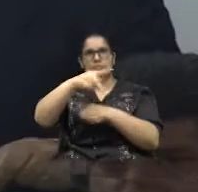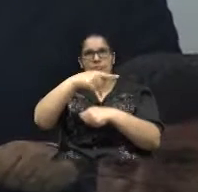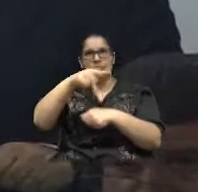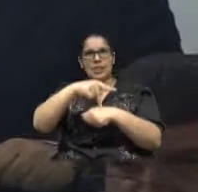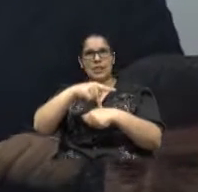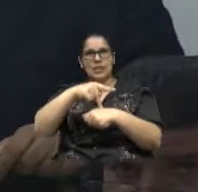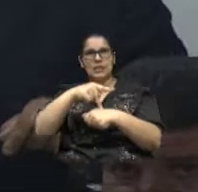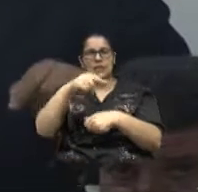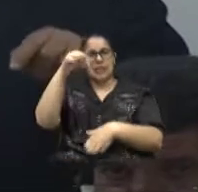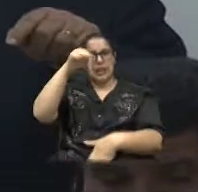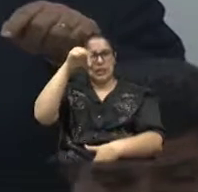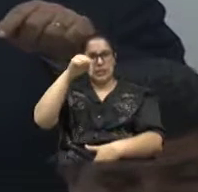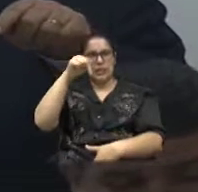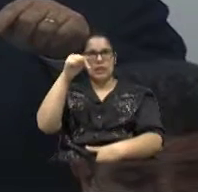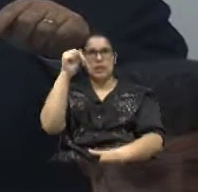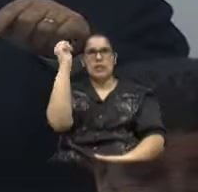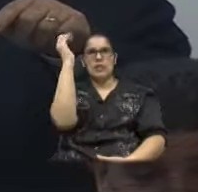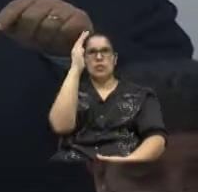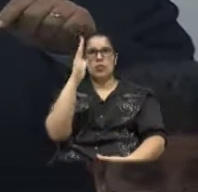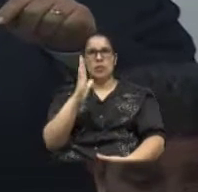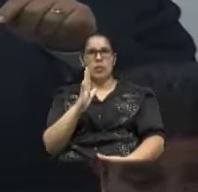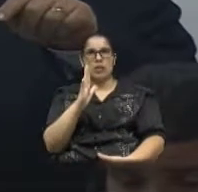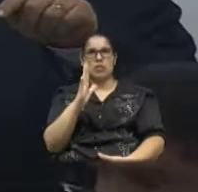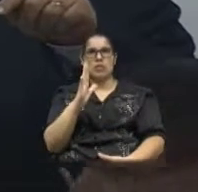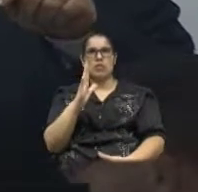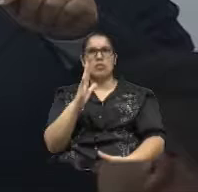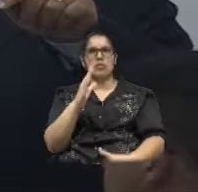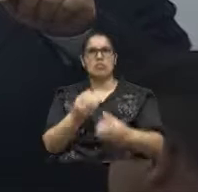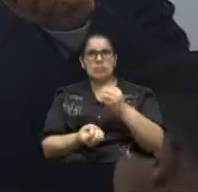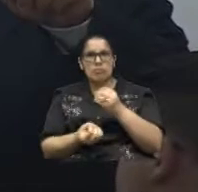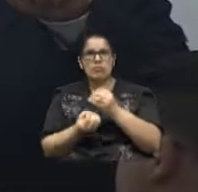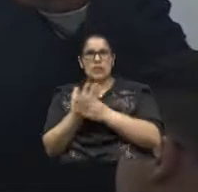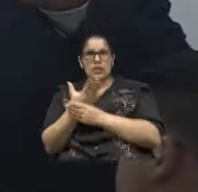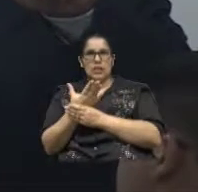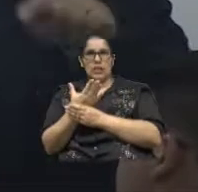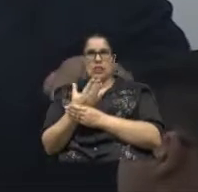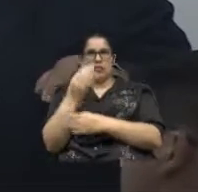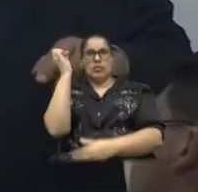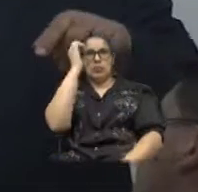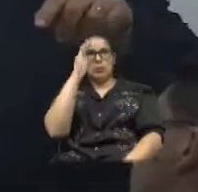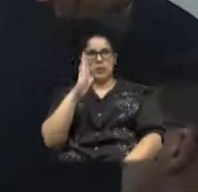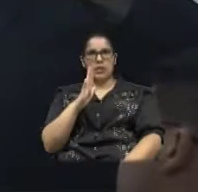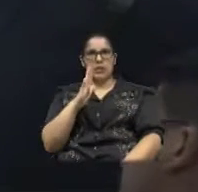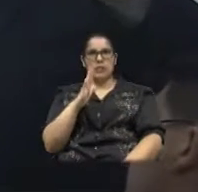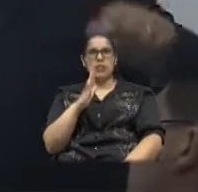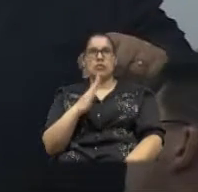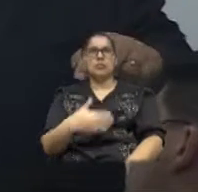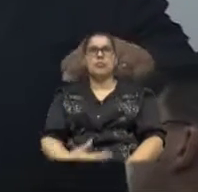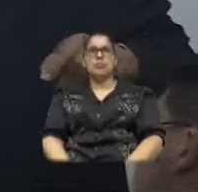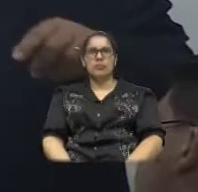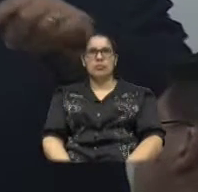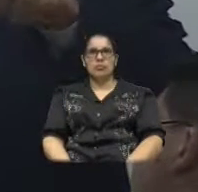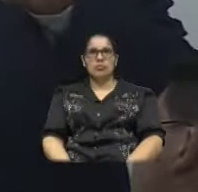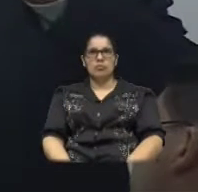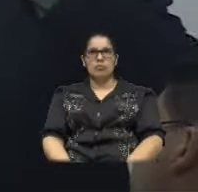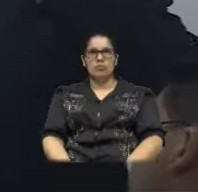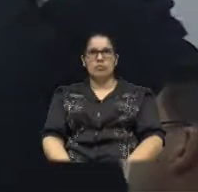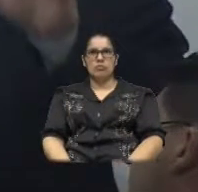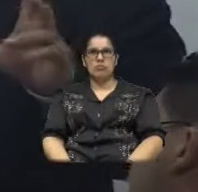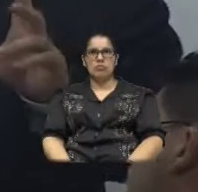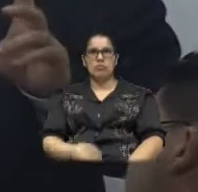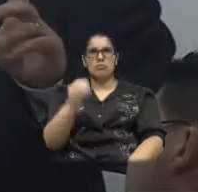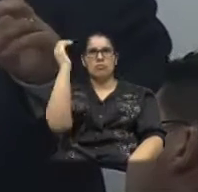está instalado, onde que ele foi recebido como visitante, como empresa. O Brasil abriu